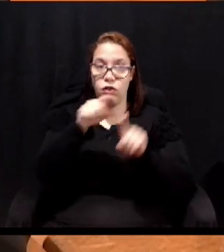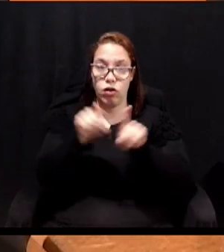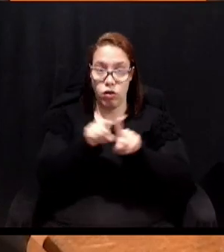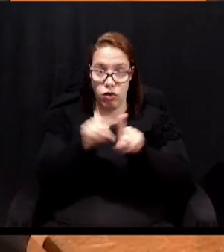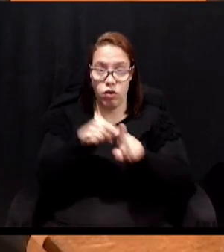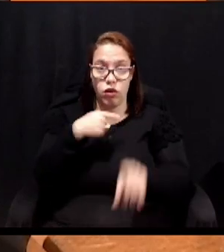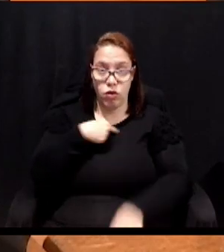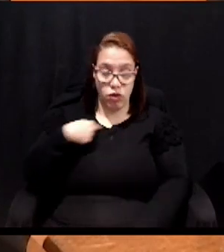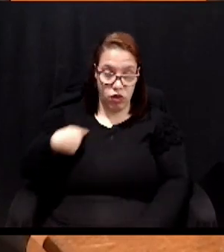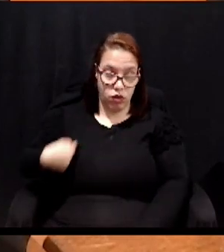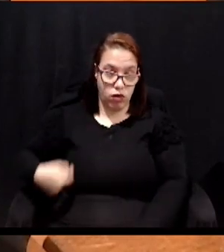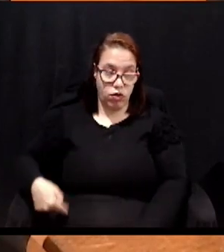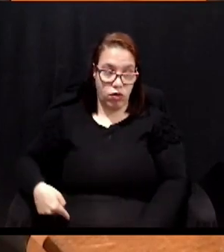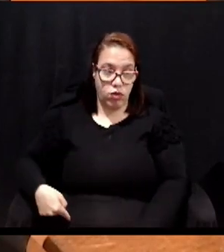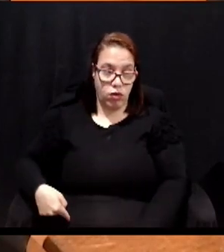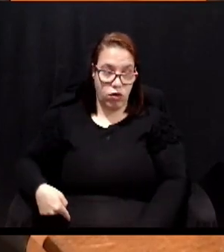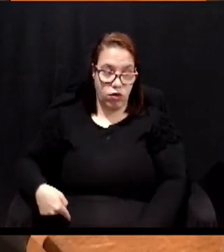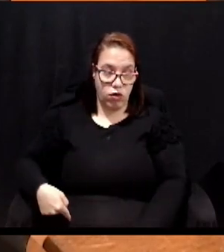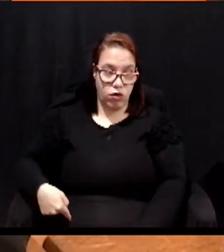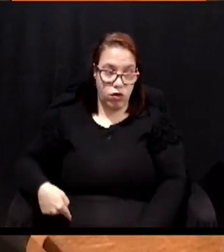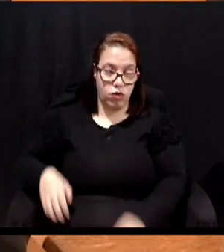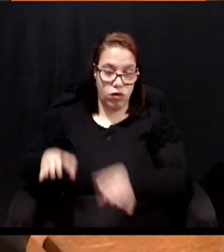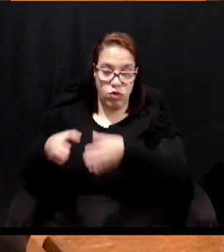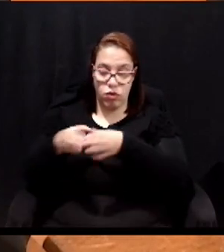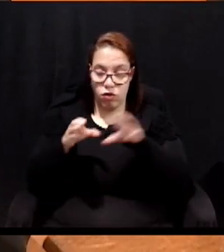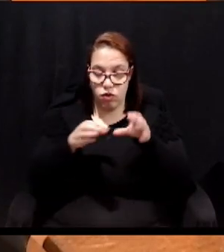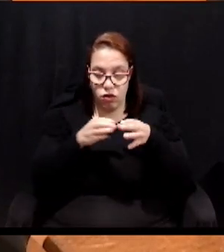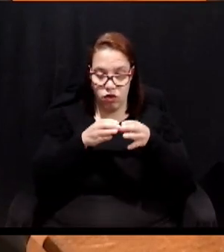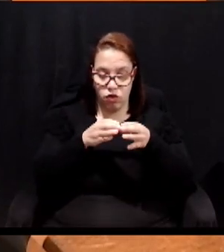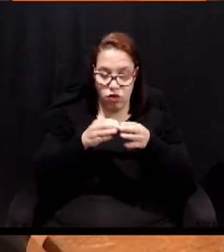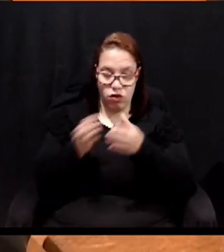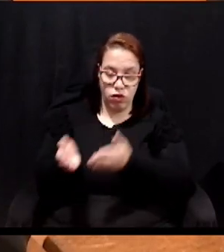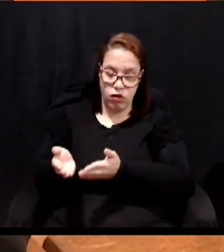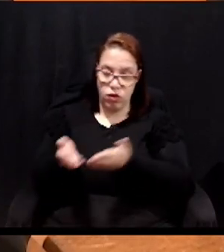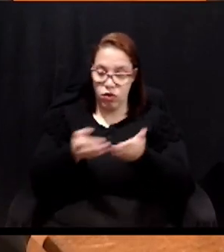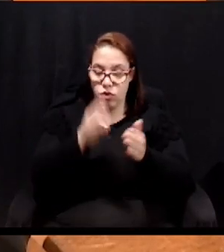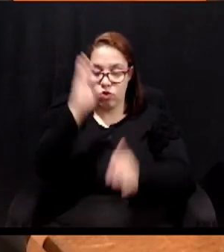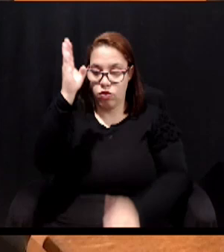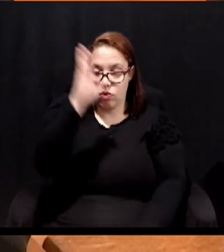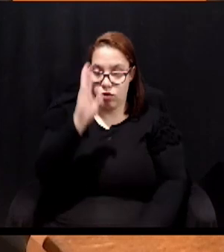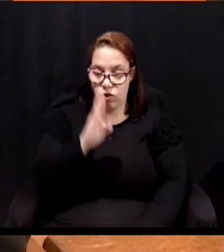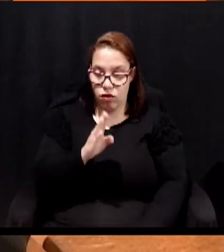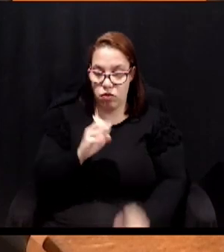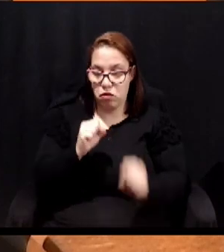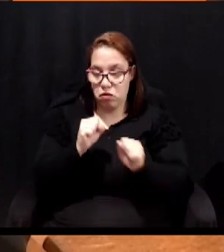com comitiva chinesa vindo para o Brasil, onde você pode colocar